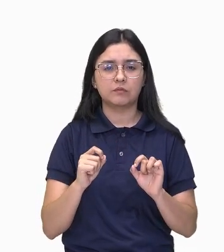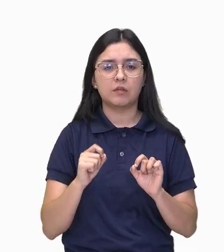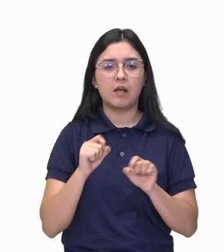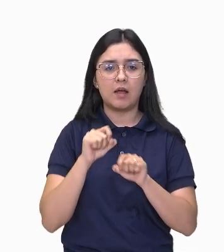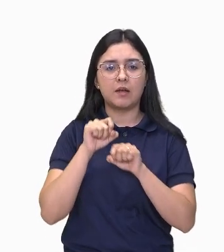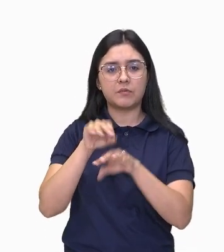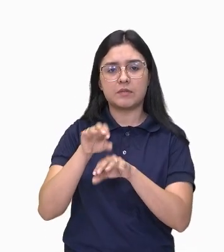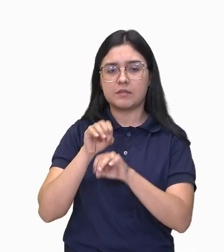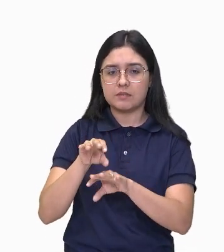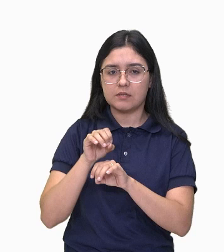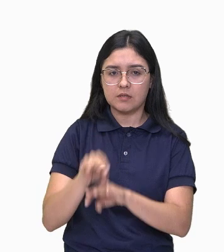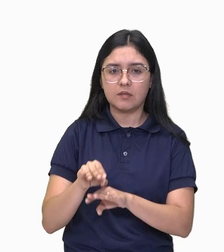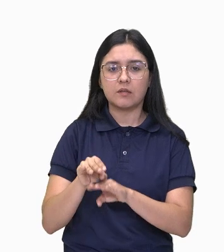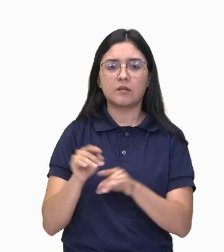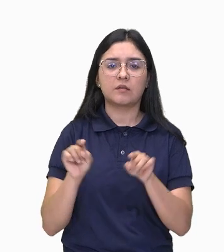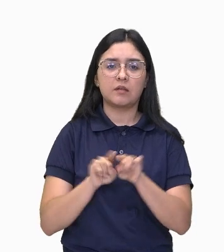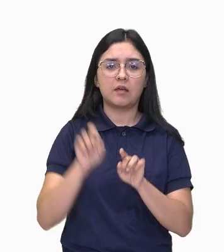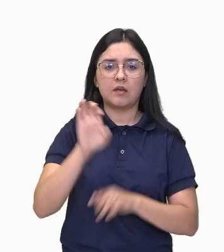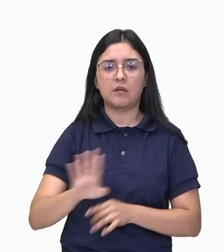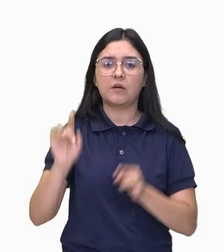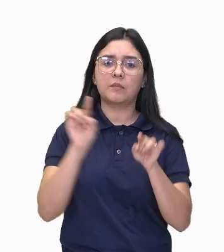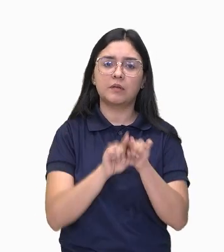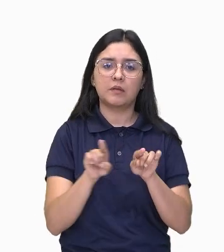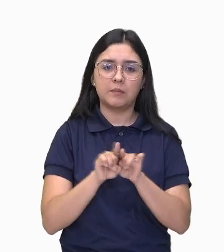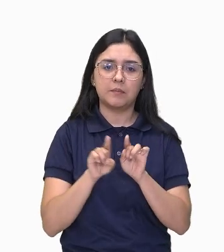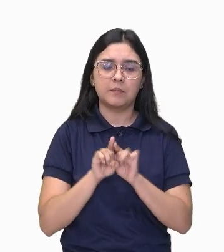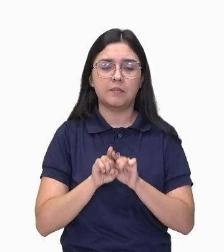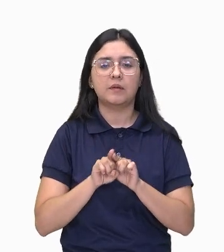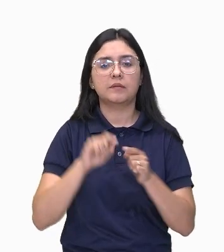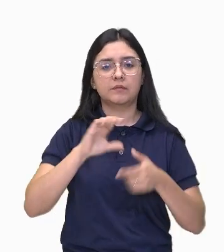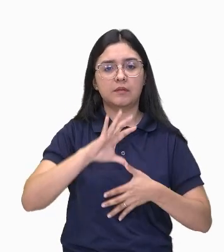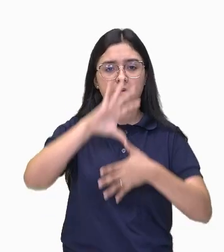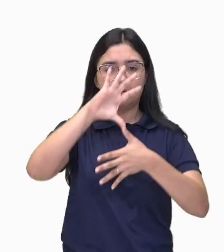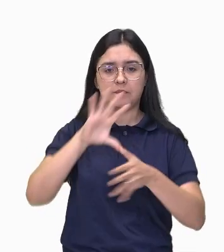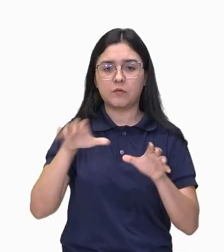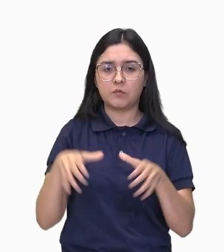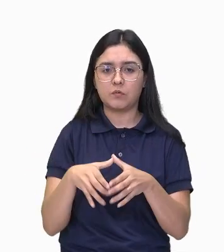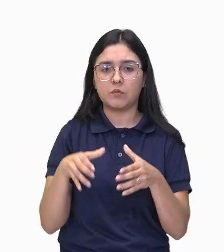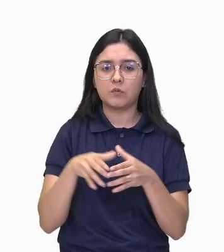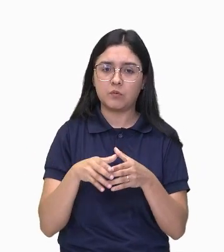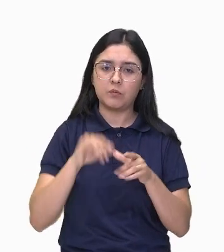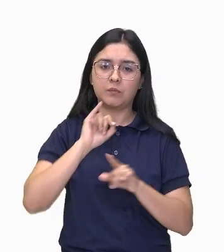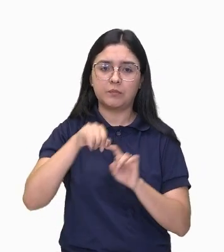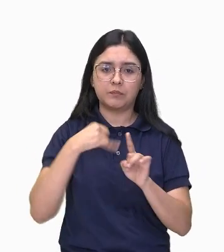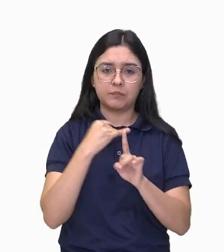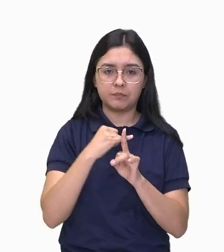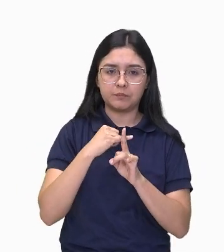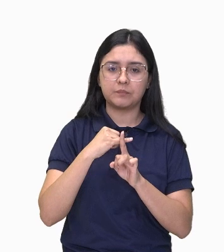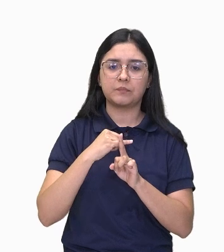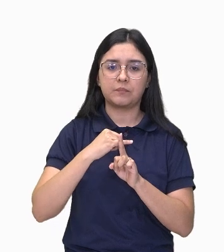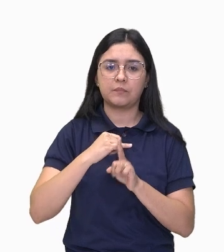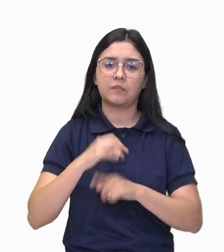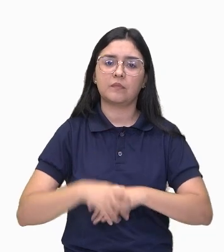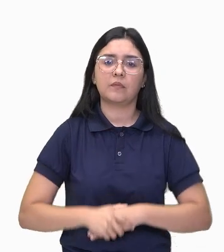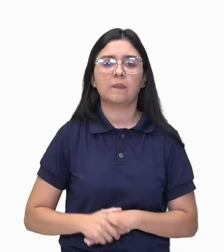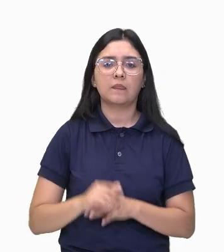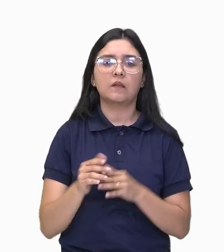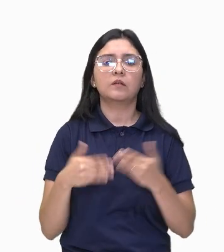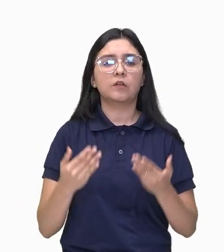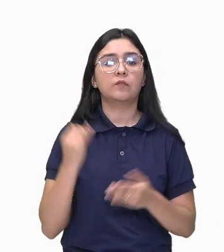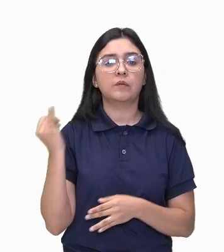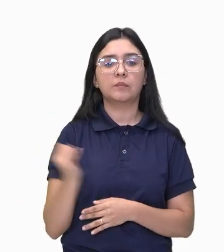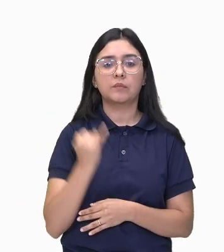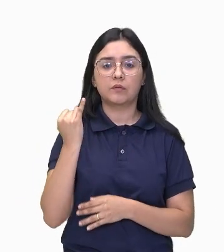Europa quanto na América, a Companhia de Jesus, criada ali por Inácio de Loyola, a Companhia dos Jesuítas, foi